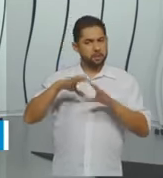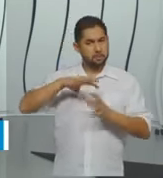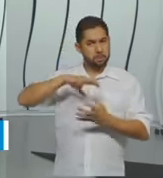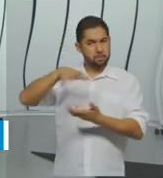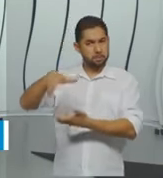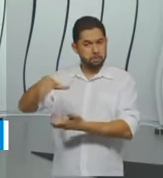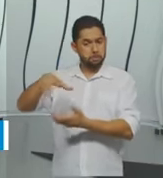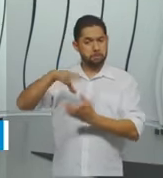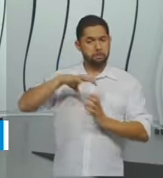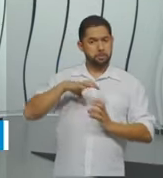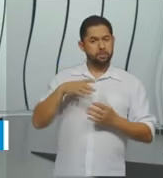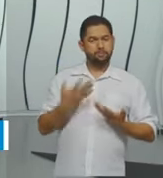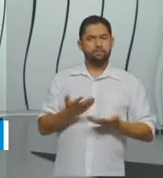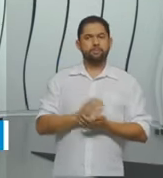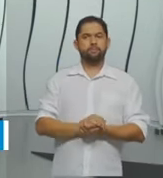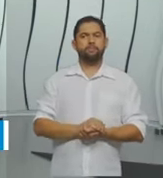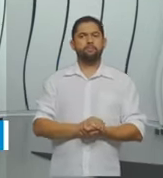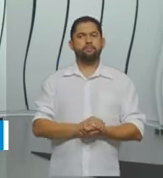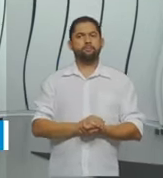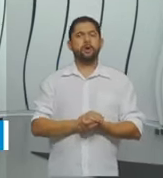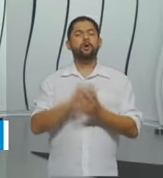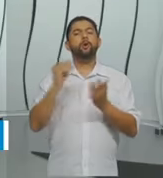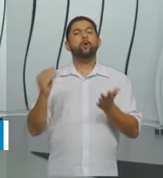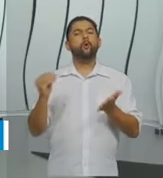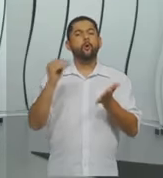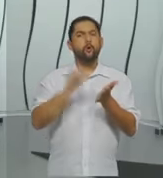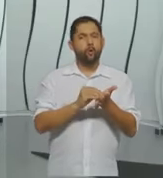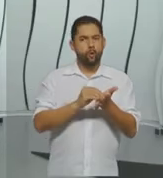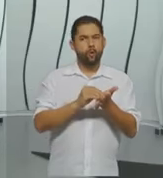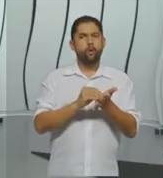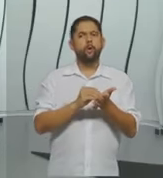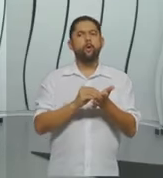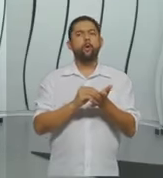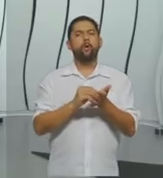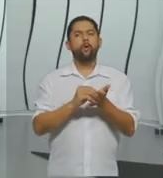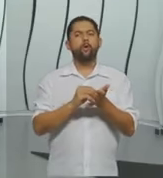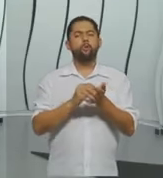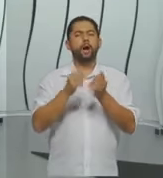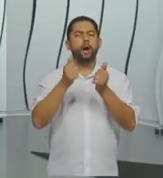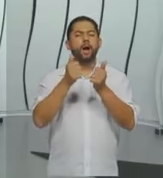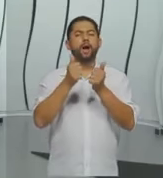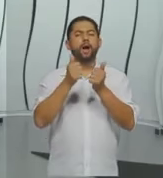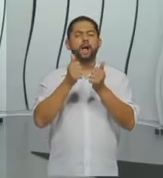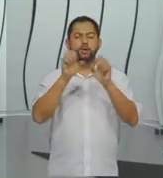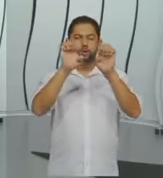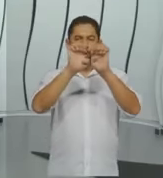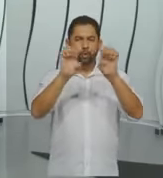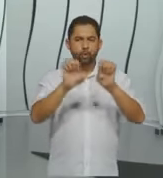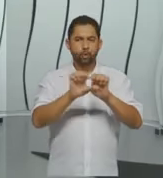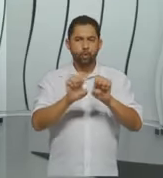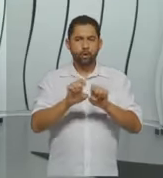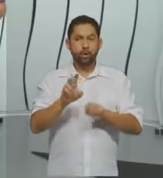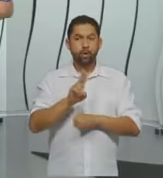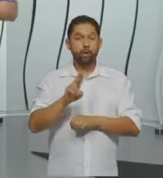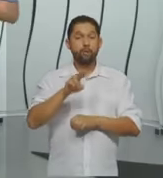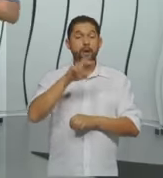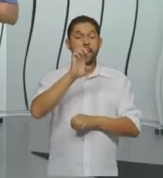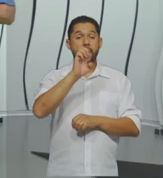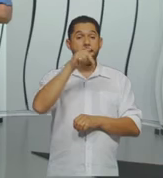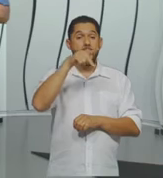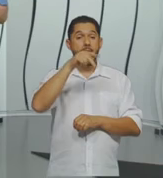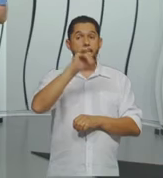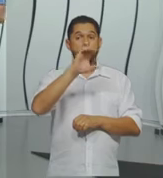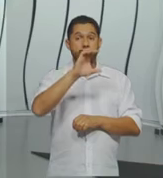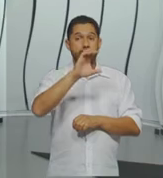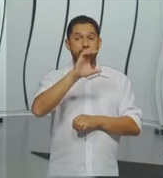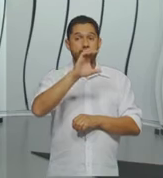Ele colocou algumas estruturas no movimento dos planetas que são chamadas de epiciclos. O que é